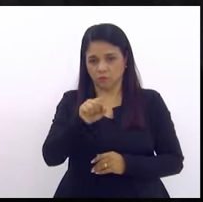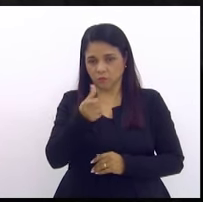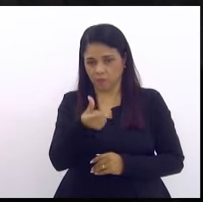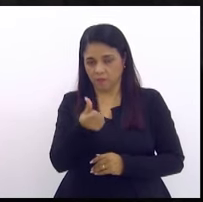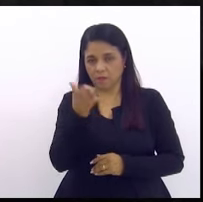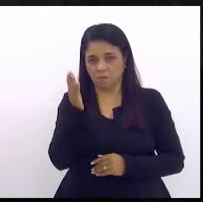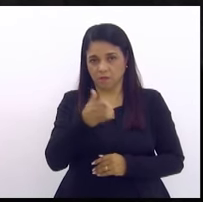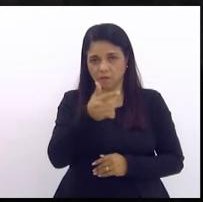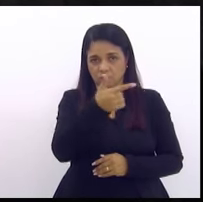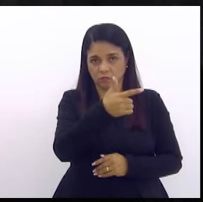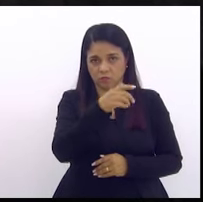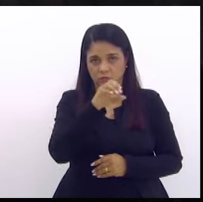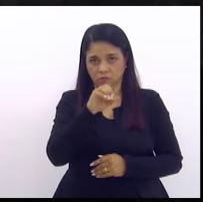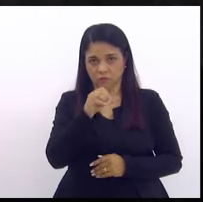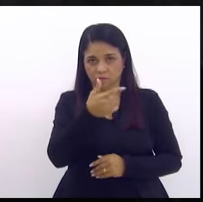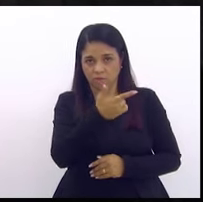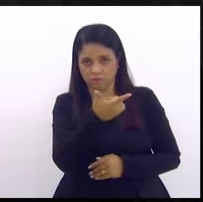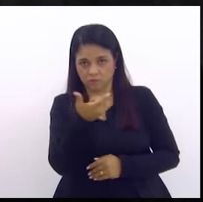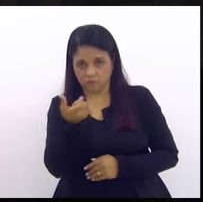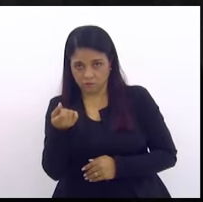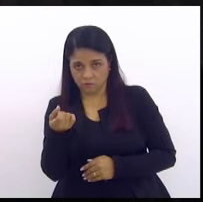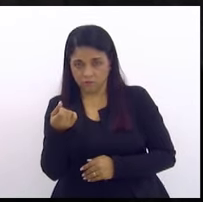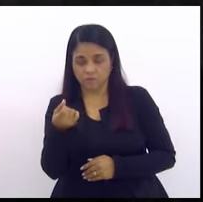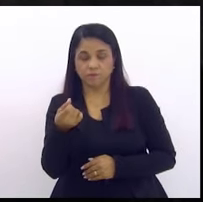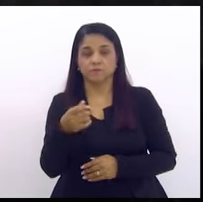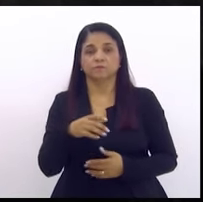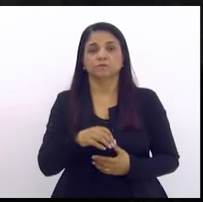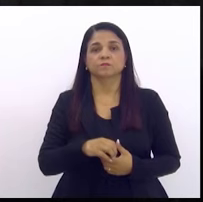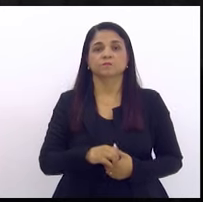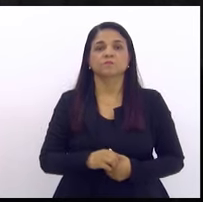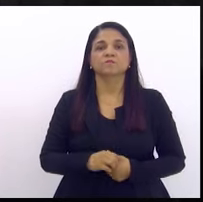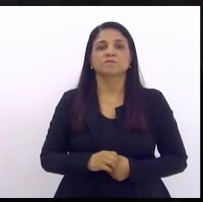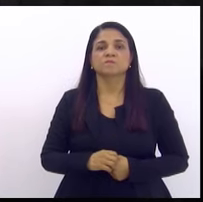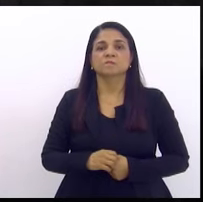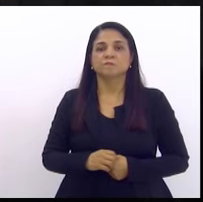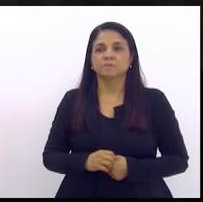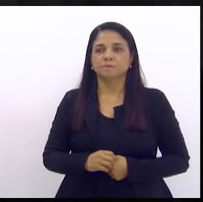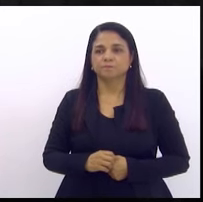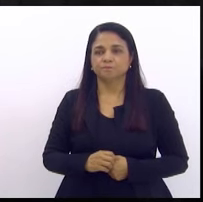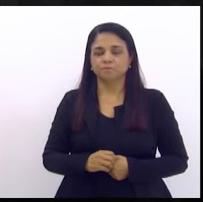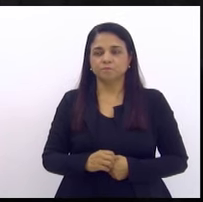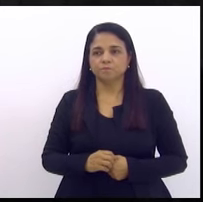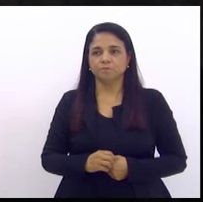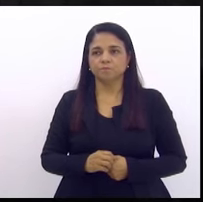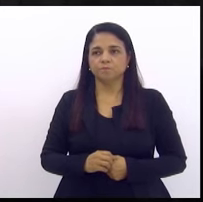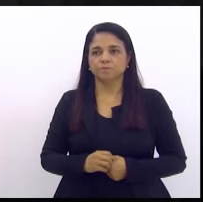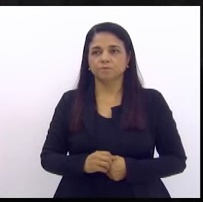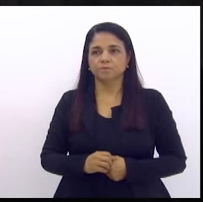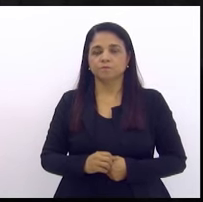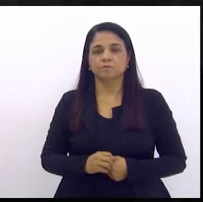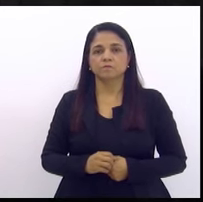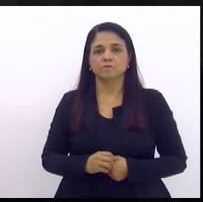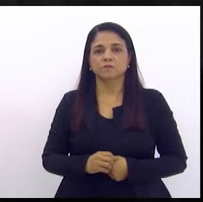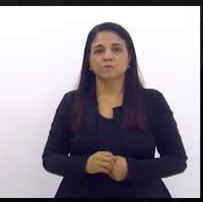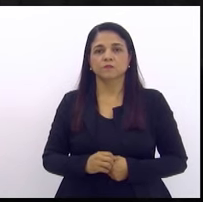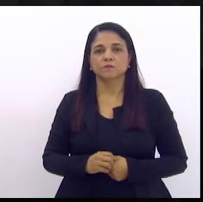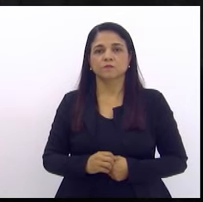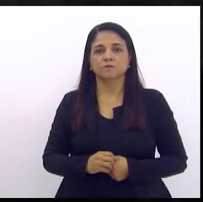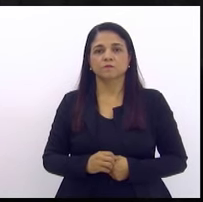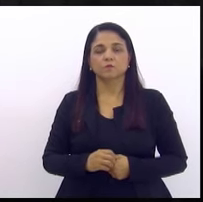Projeto de lei 3186 de 2020, que dispõe sobre